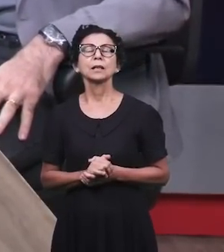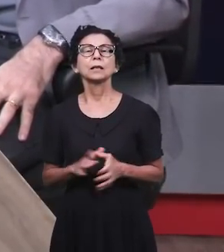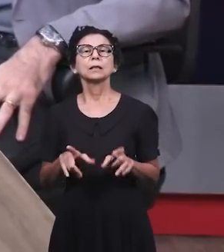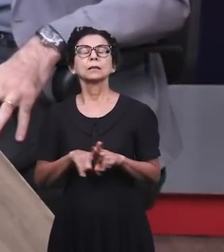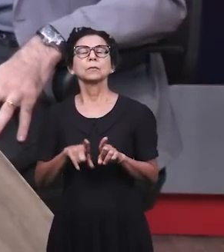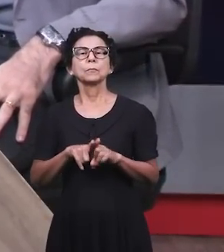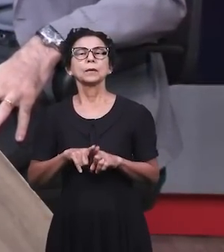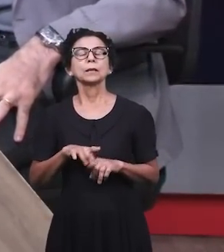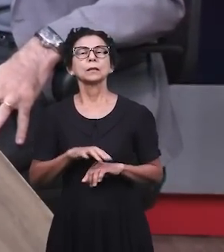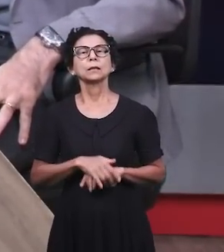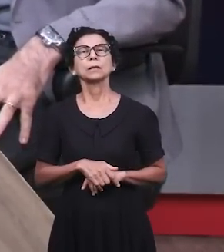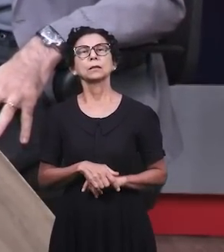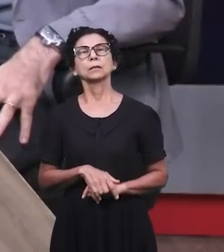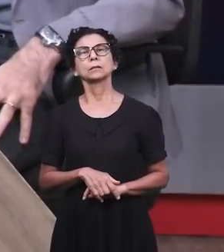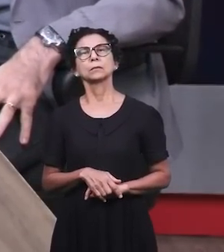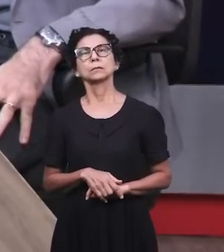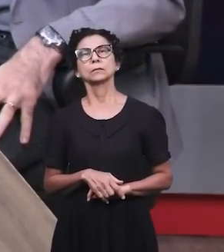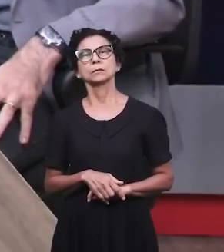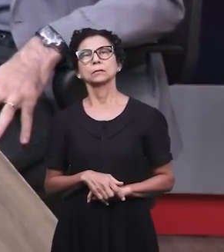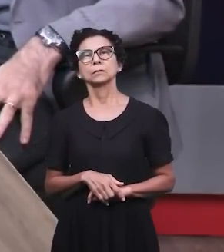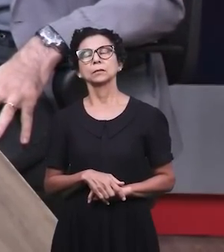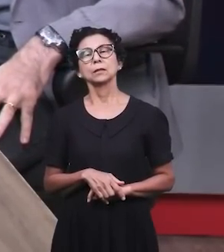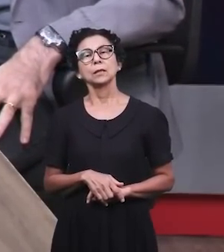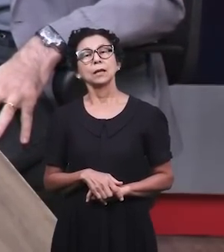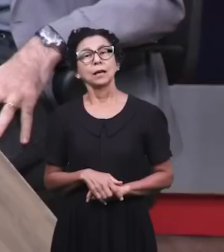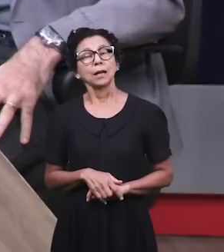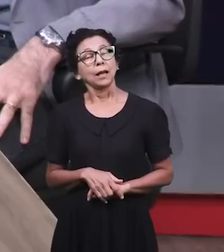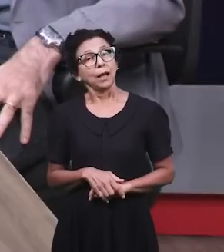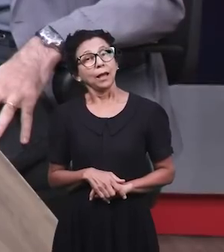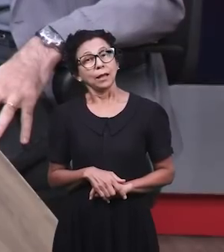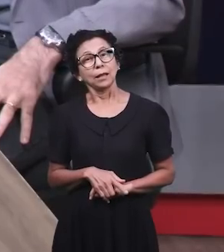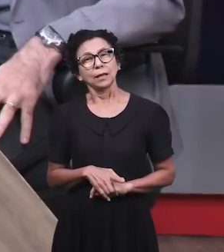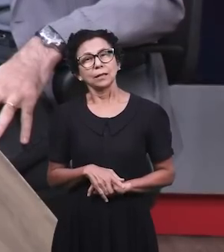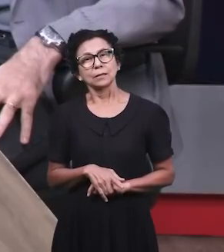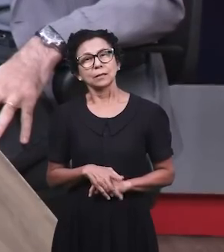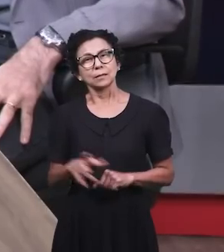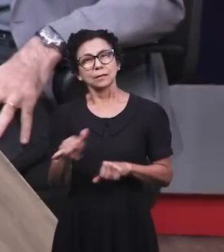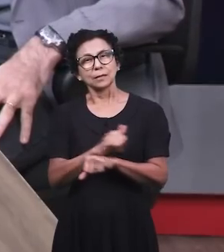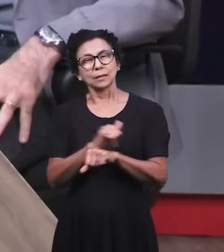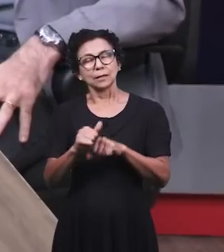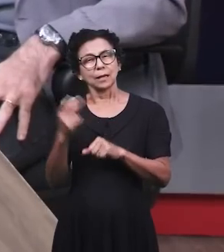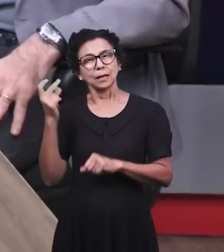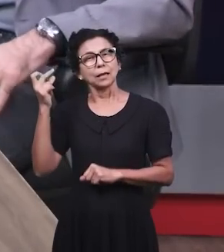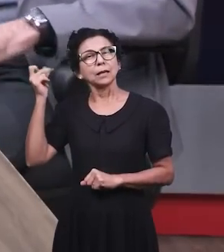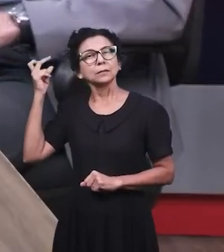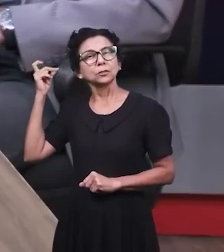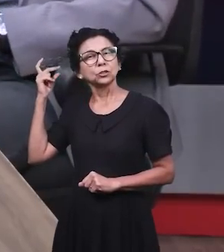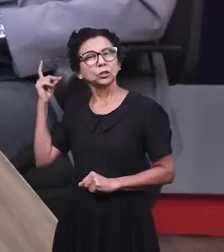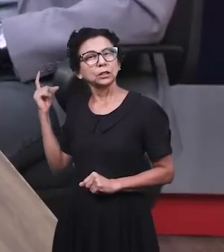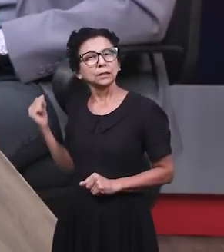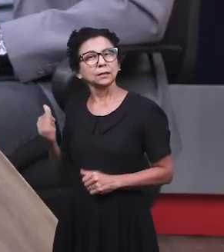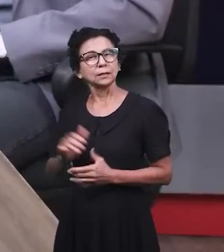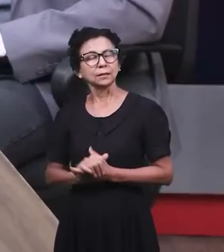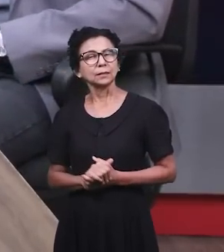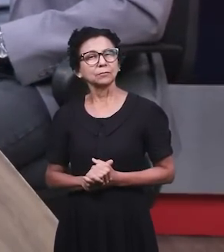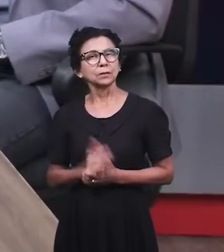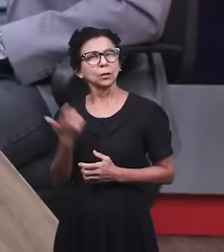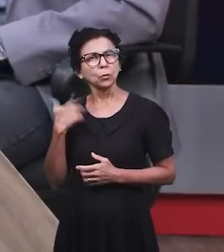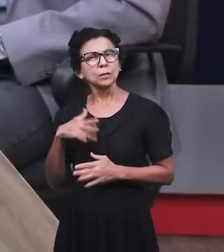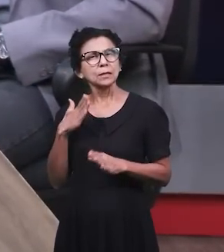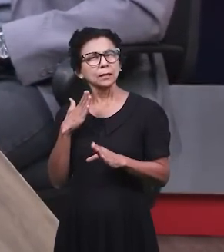conseguiria quebrar, né? Com a famosa força bruta que a gente fala, que é você ir tentando inúmeras vezes até você